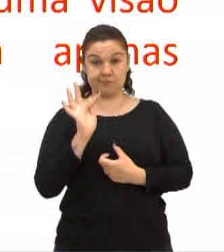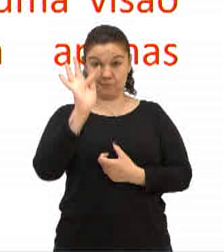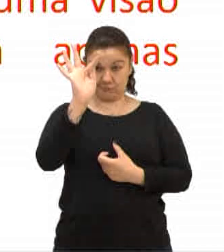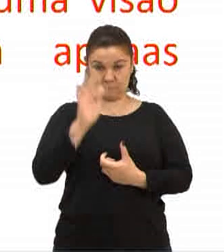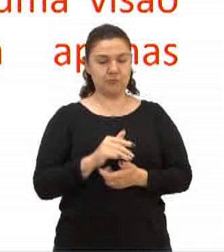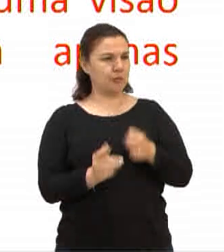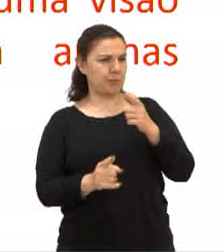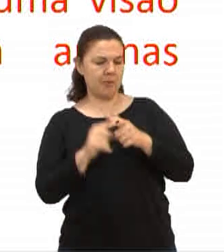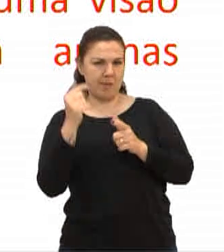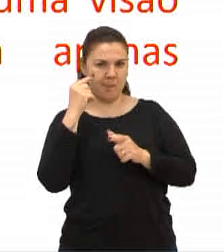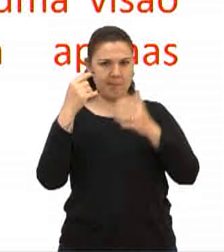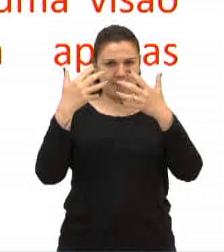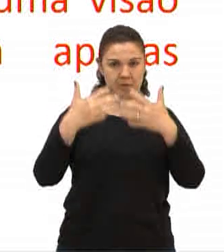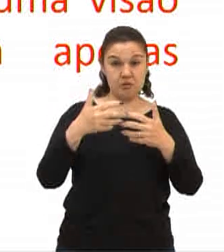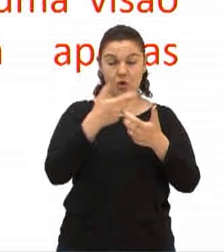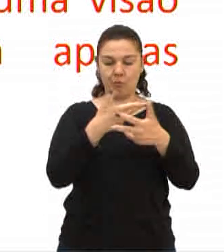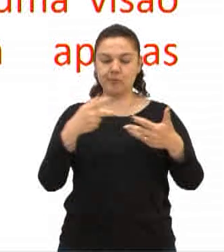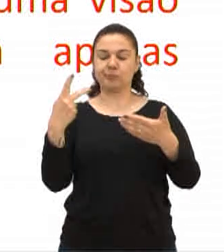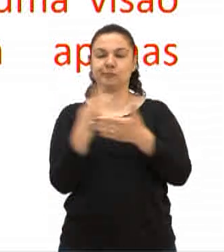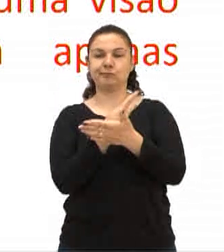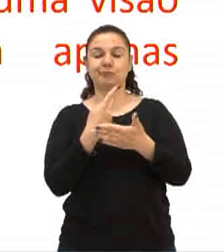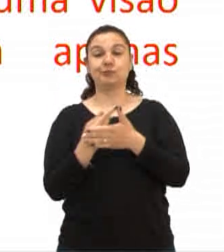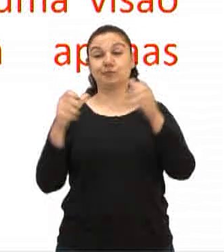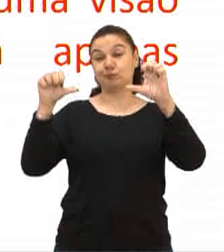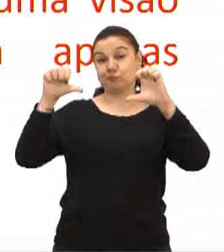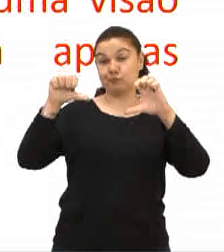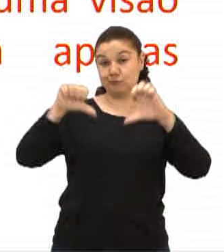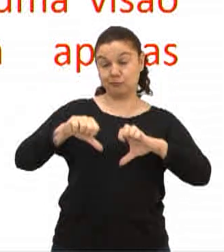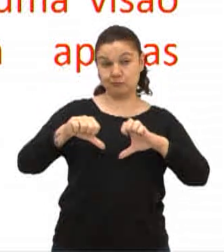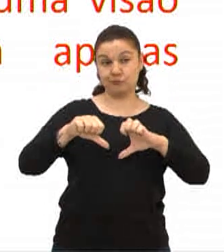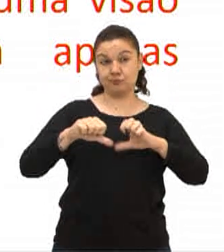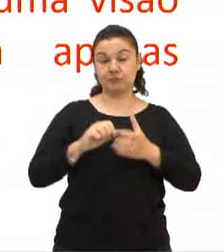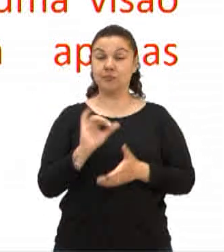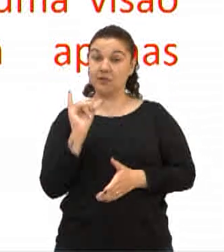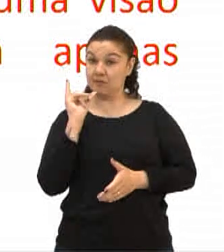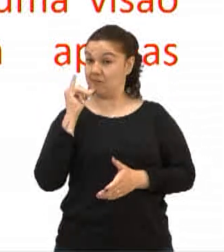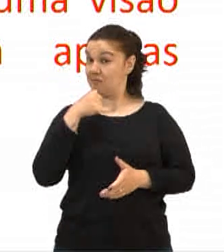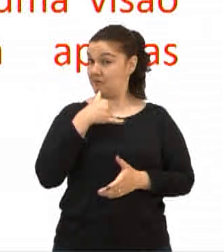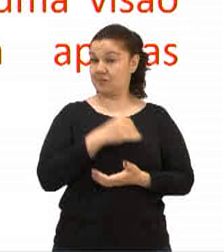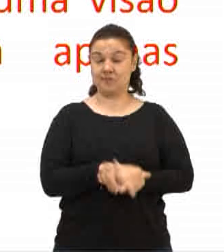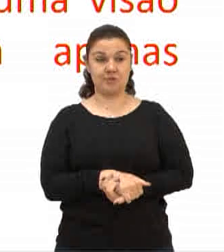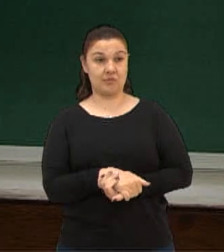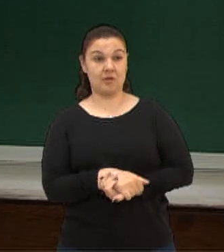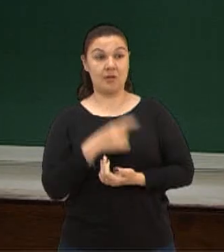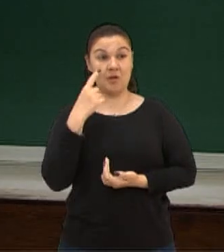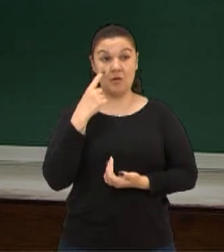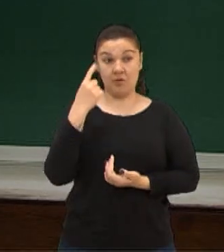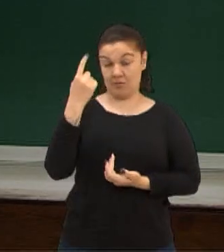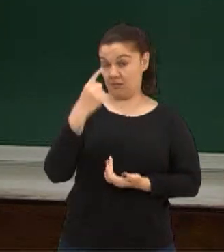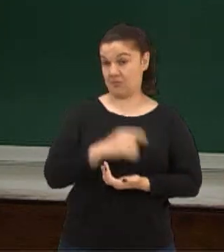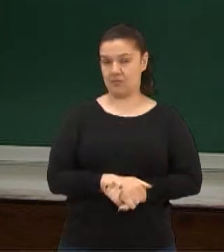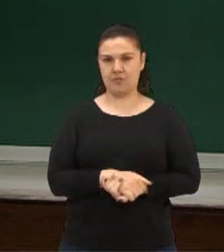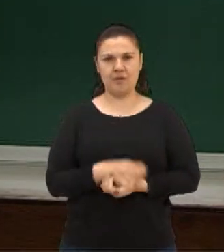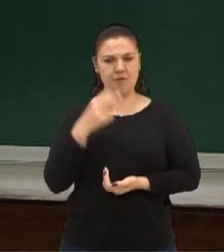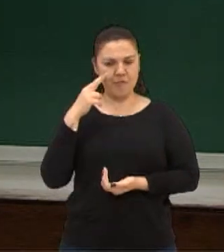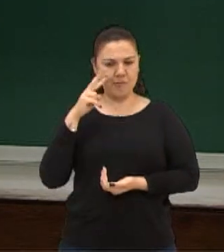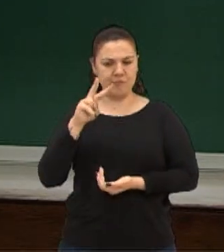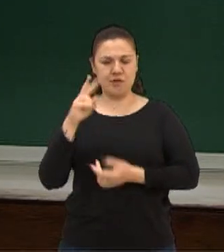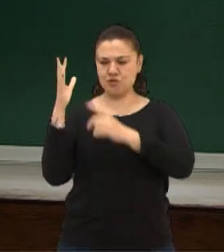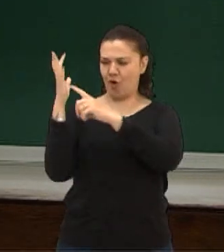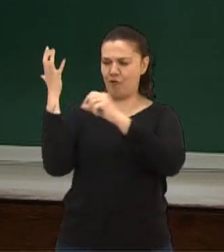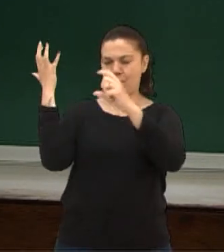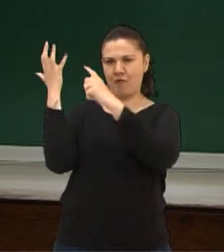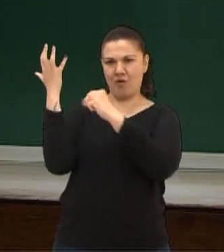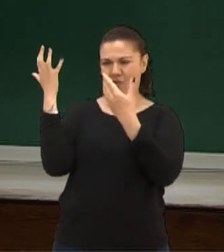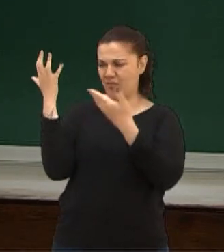futuro, pois ele apresenta apenas acontecimentos considerados tristes. Então, olha só, vejo sem